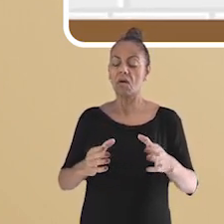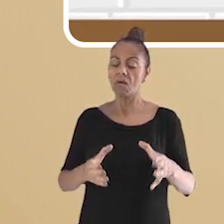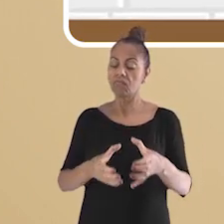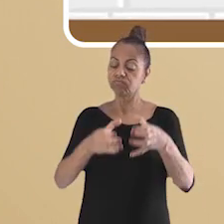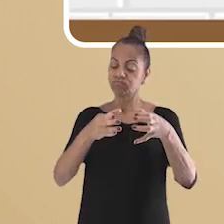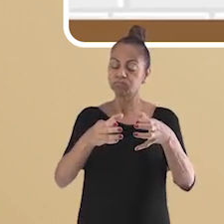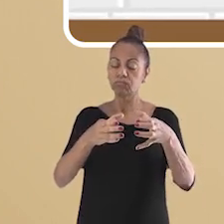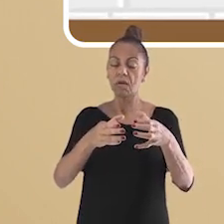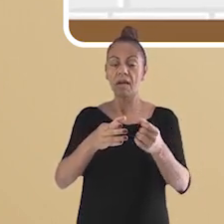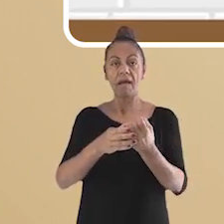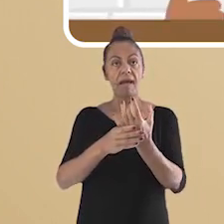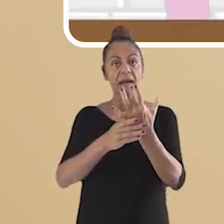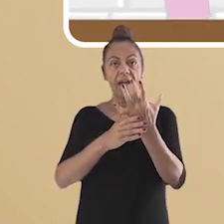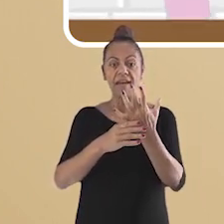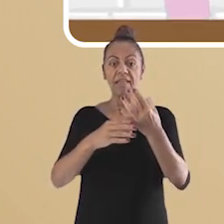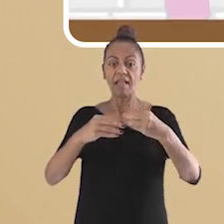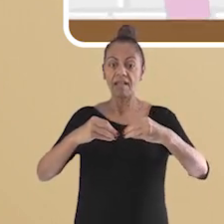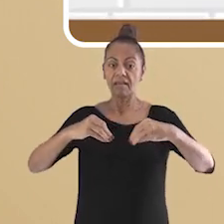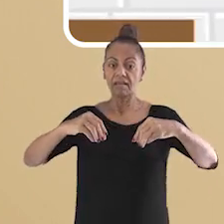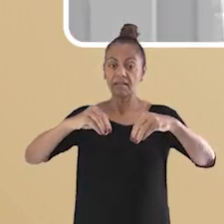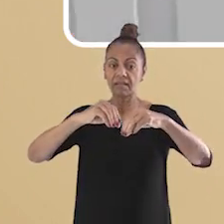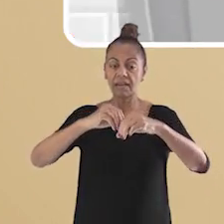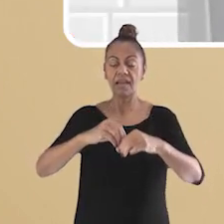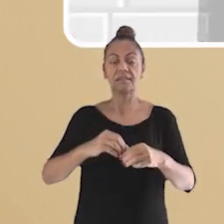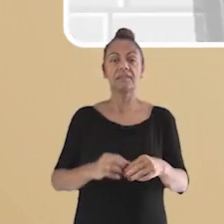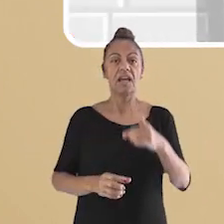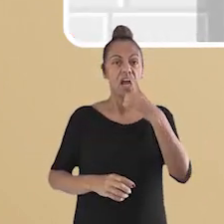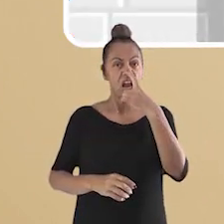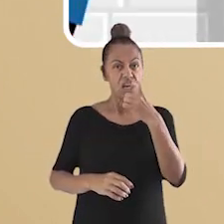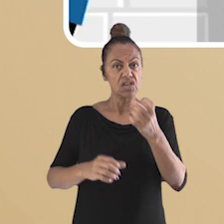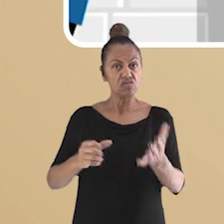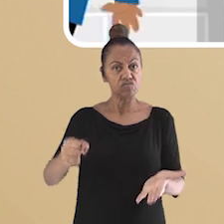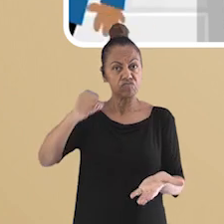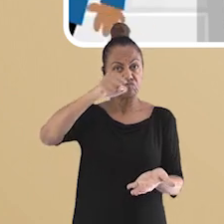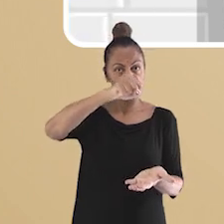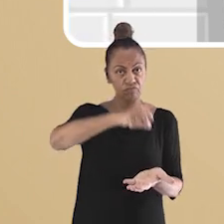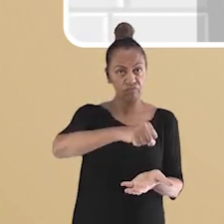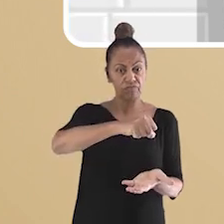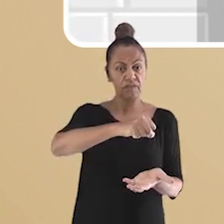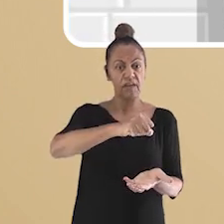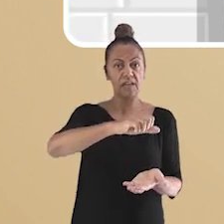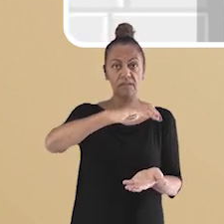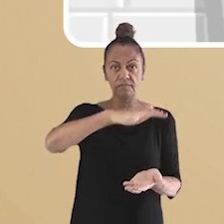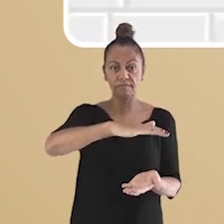simples. Encha de areia os pratinhos das plantas. Feche bem a lixeira.